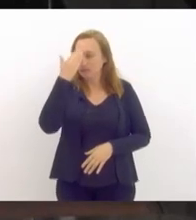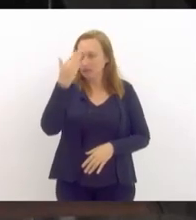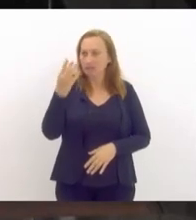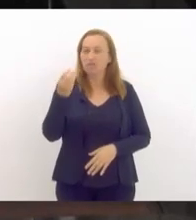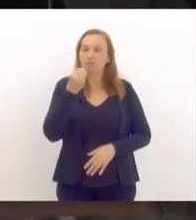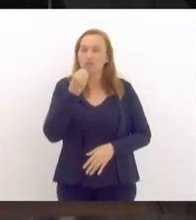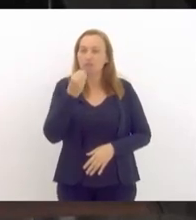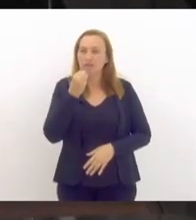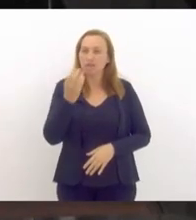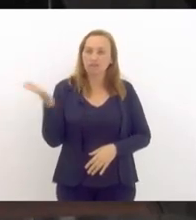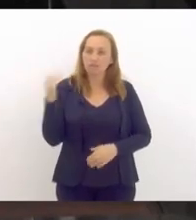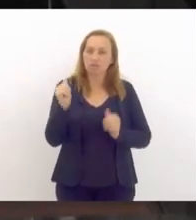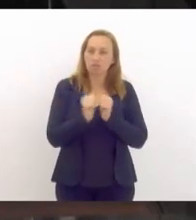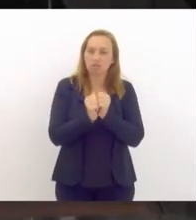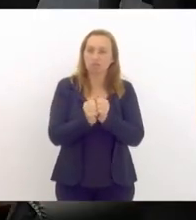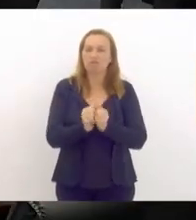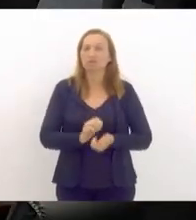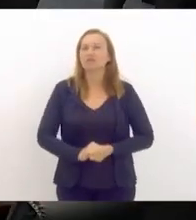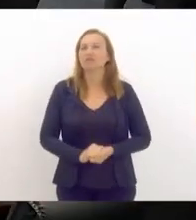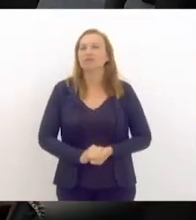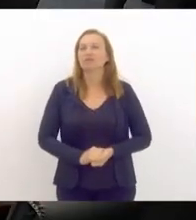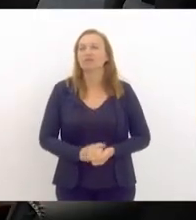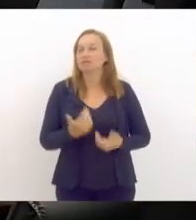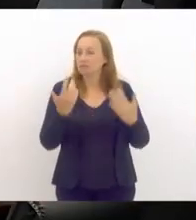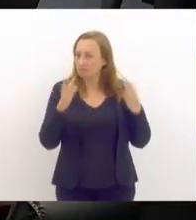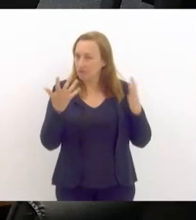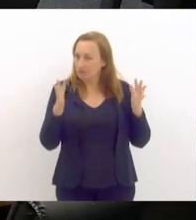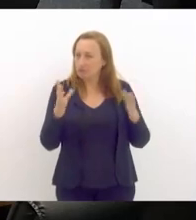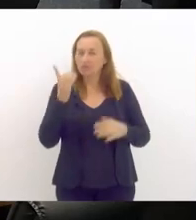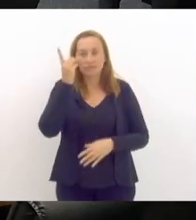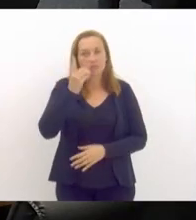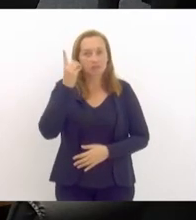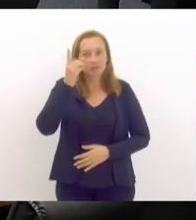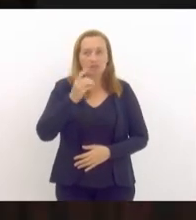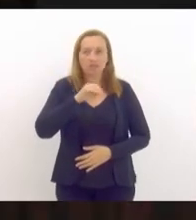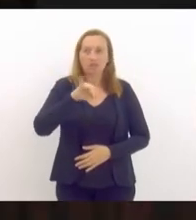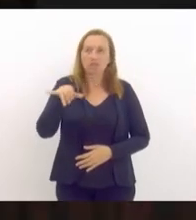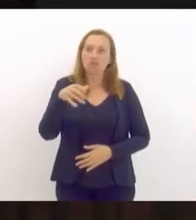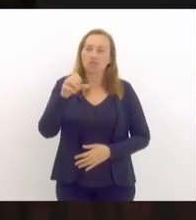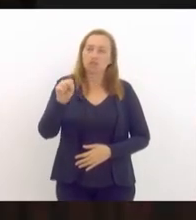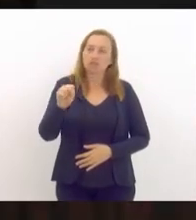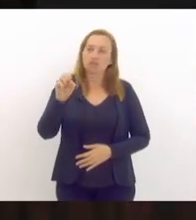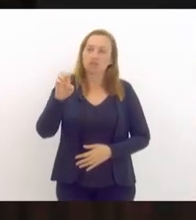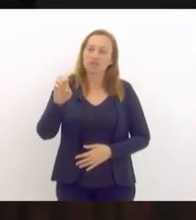a oportunidade vamos juntos Parabéns aí Deputado Josimar